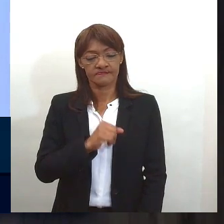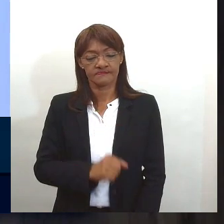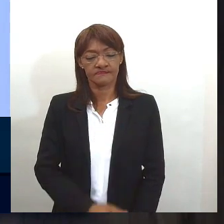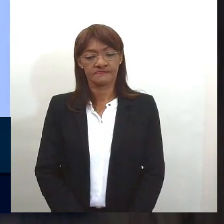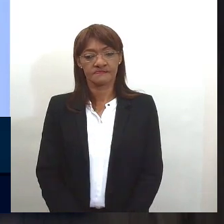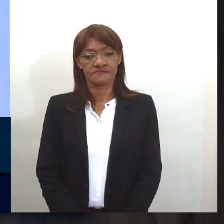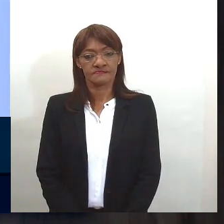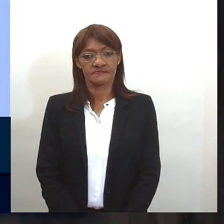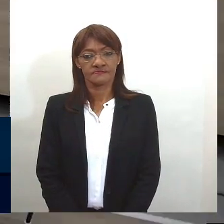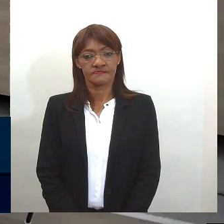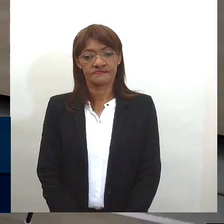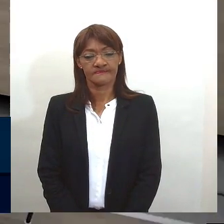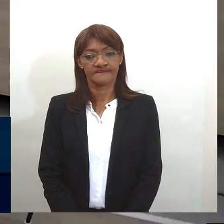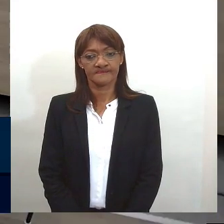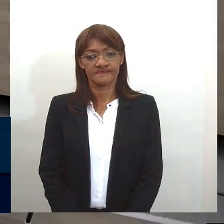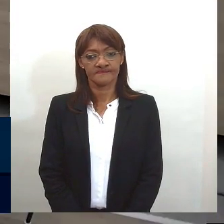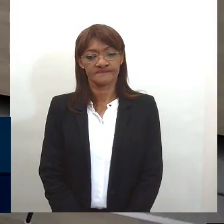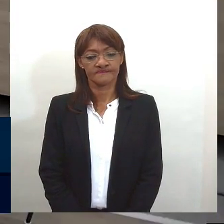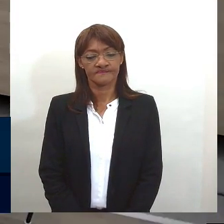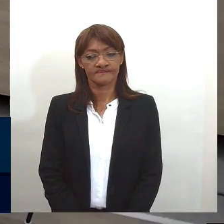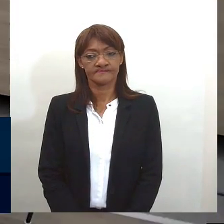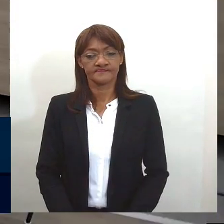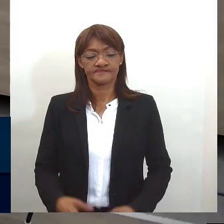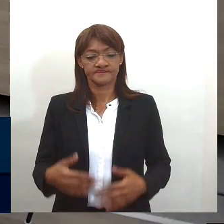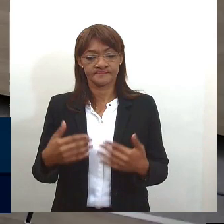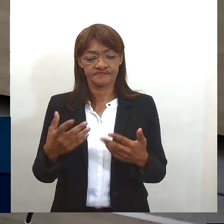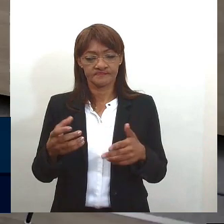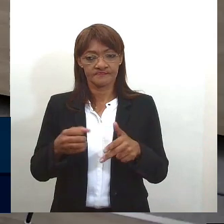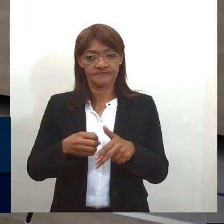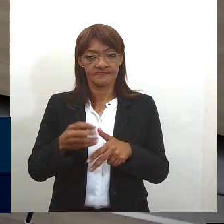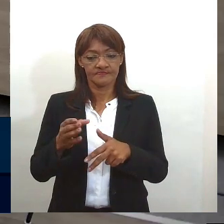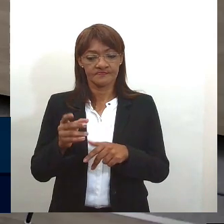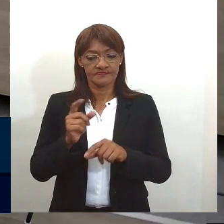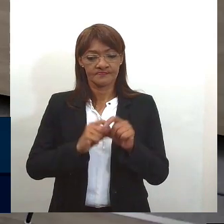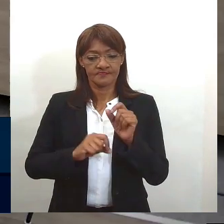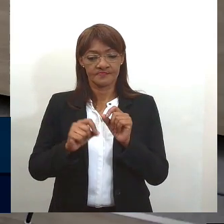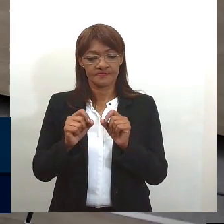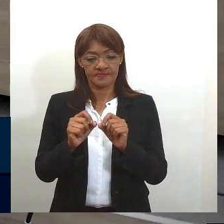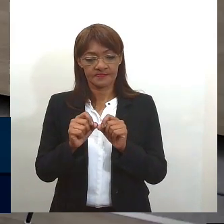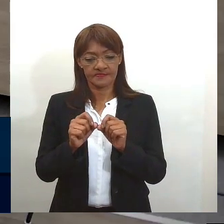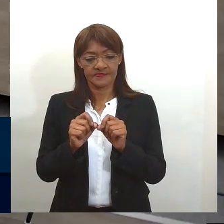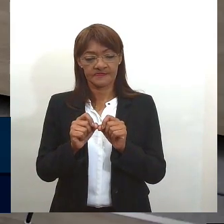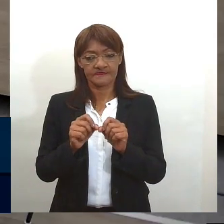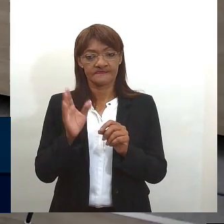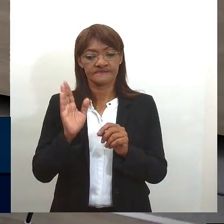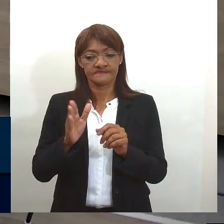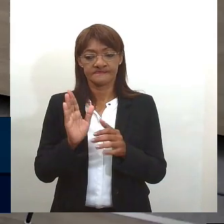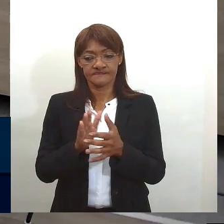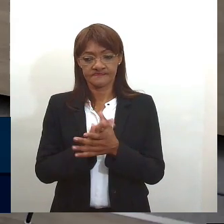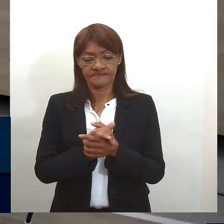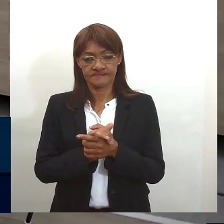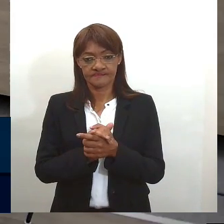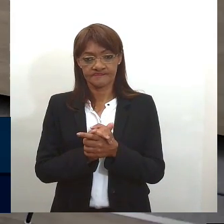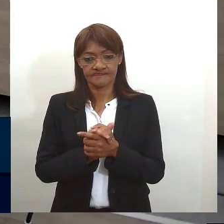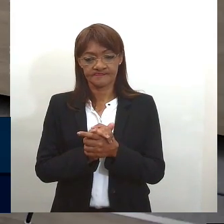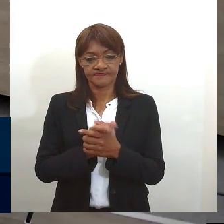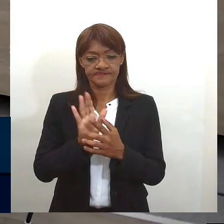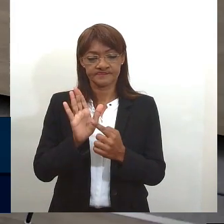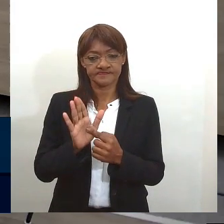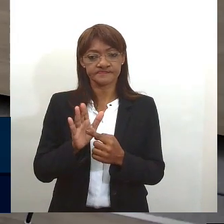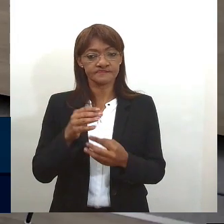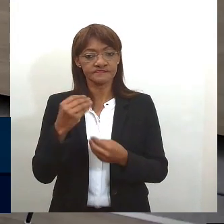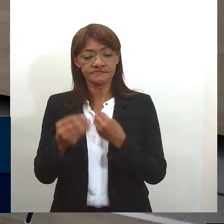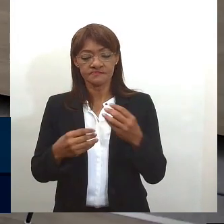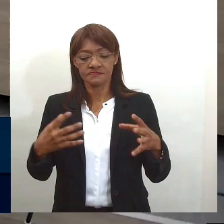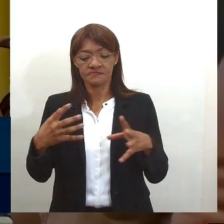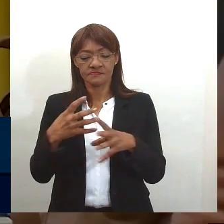Comparação de despesas orçamentárias, isso aí é a despesa em relação à despesa total. Então, a gente tem um pessoal em cargo